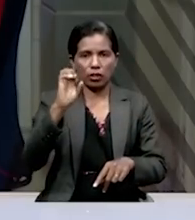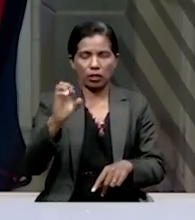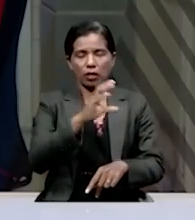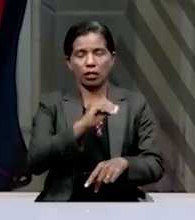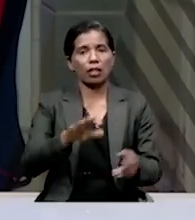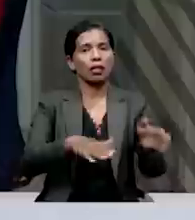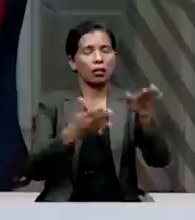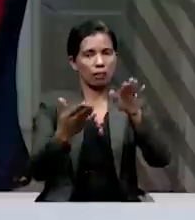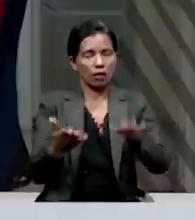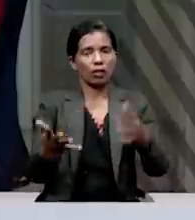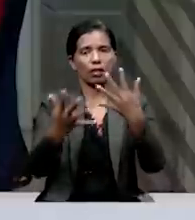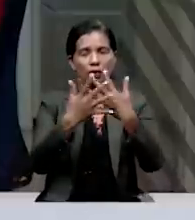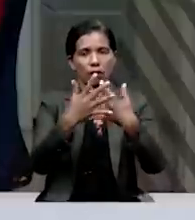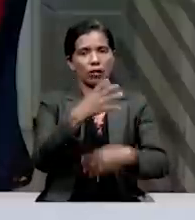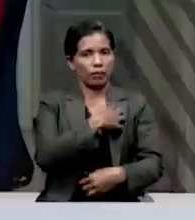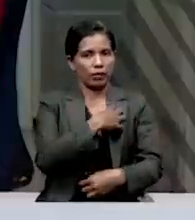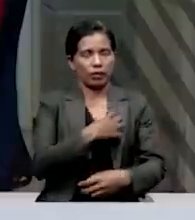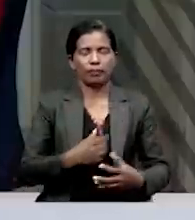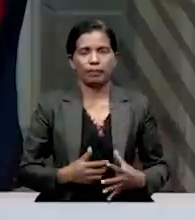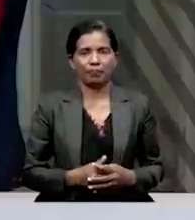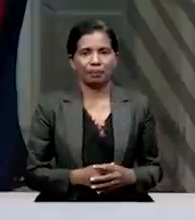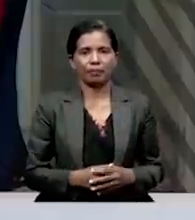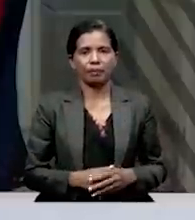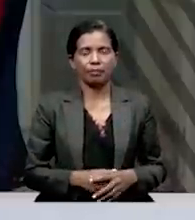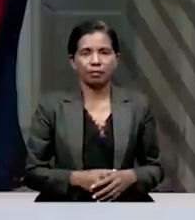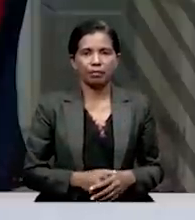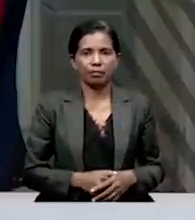e Ha Sela Larang.